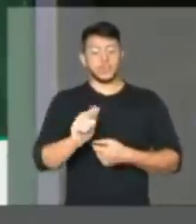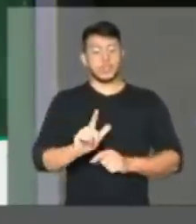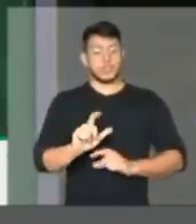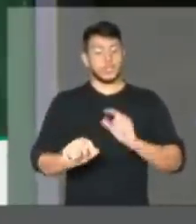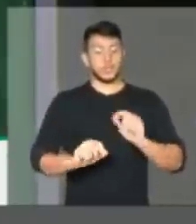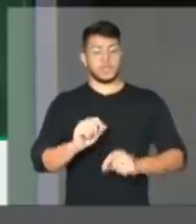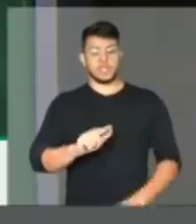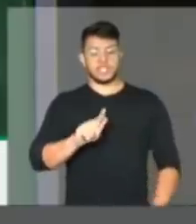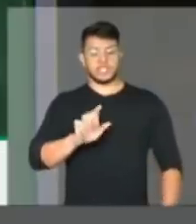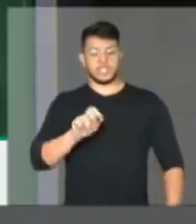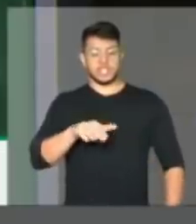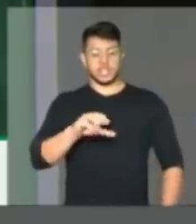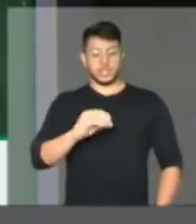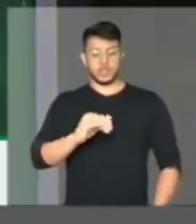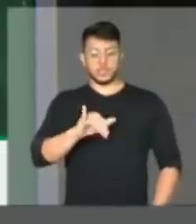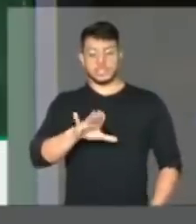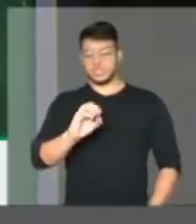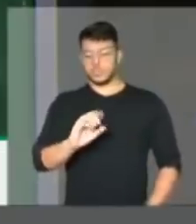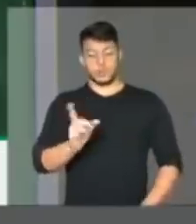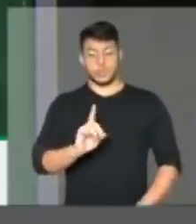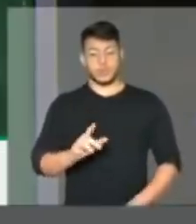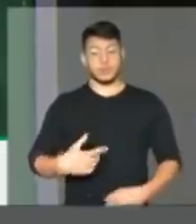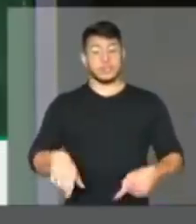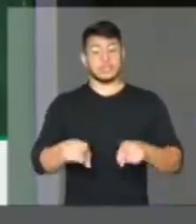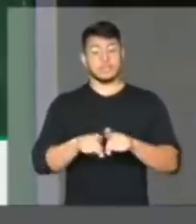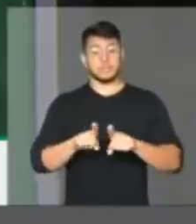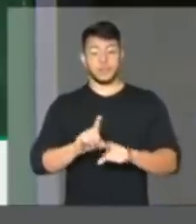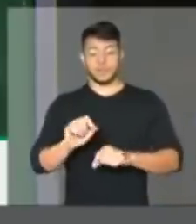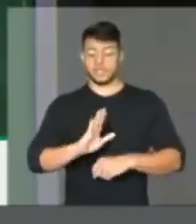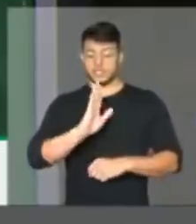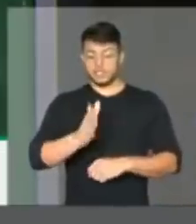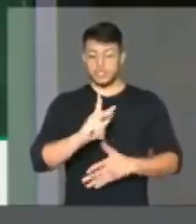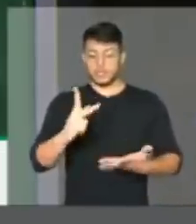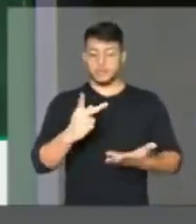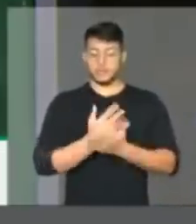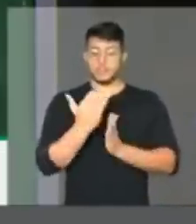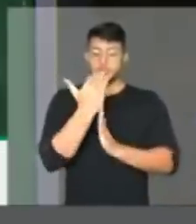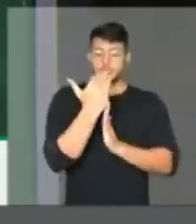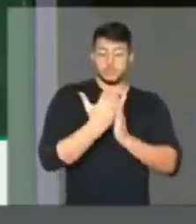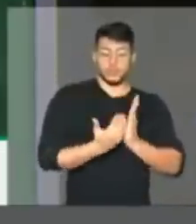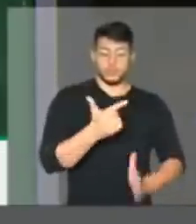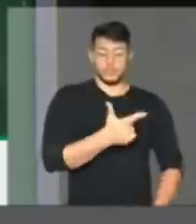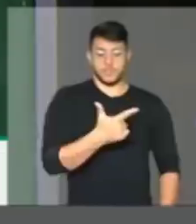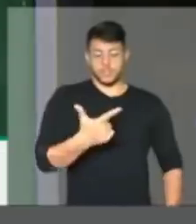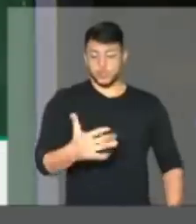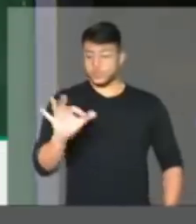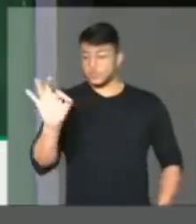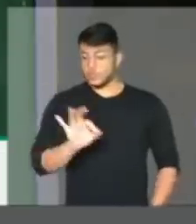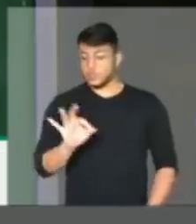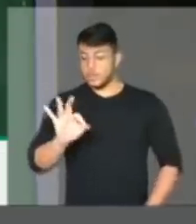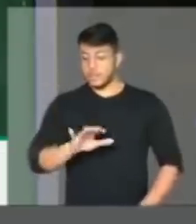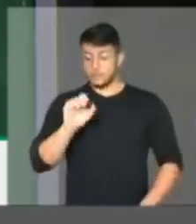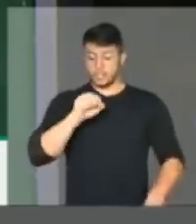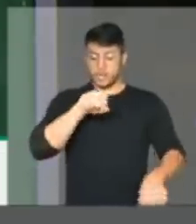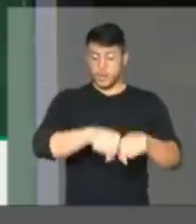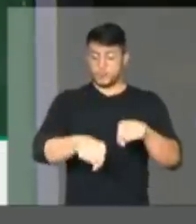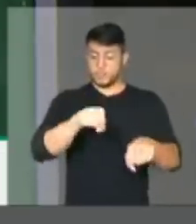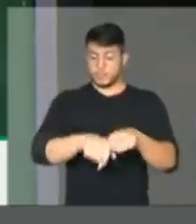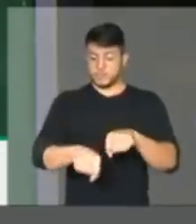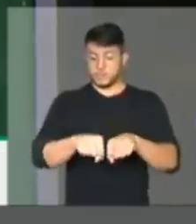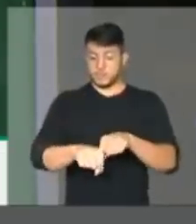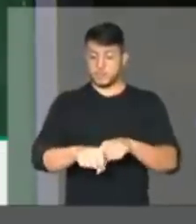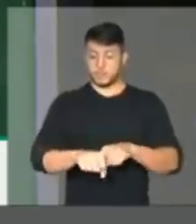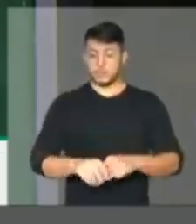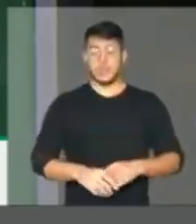mais, nesse ano nós registramos 22% de redução dos homicídios. 22% a menos